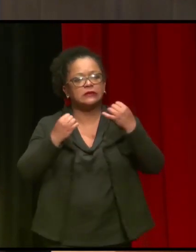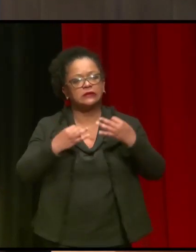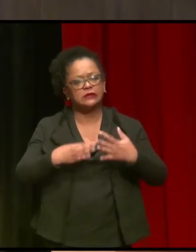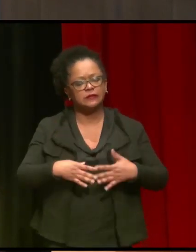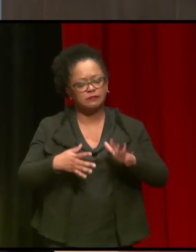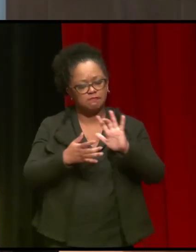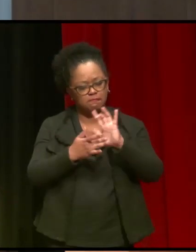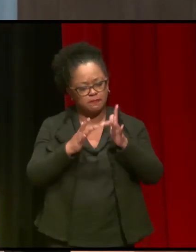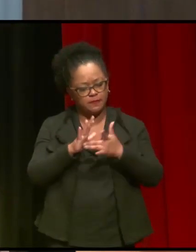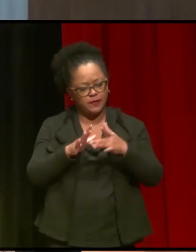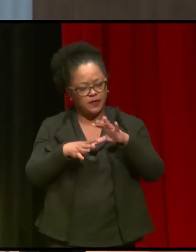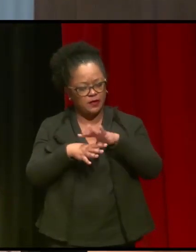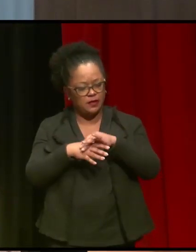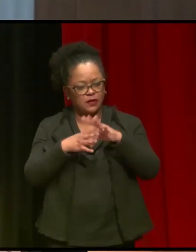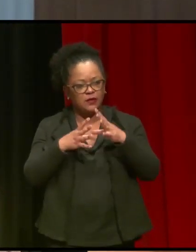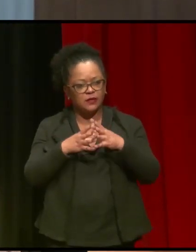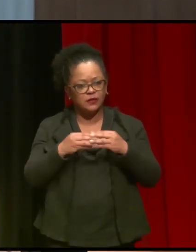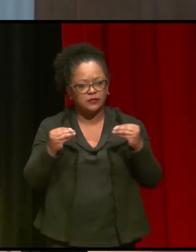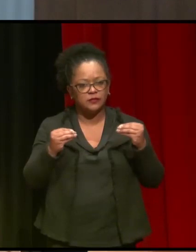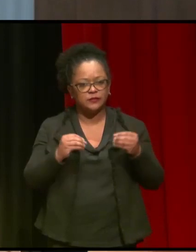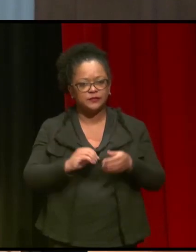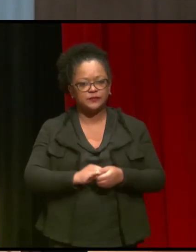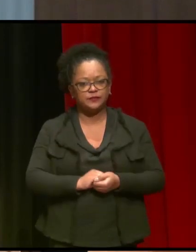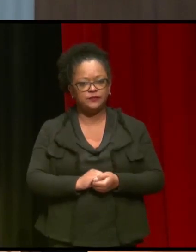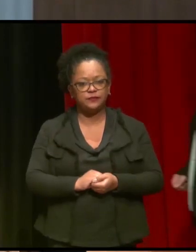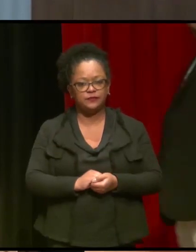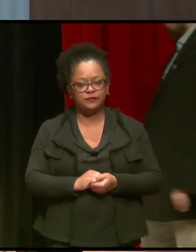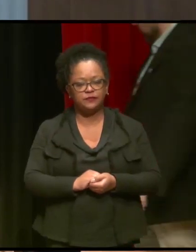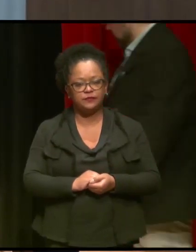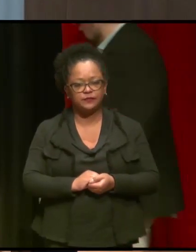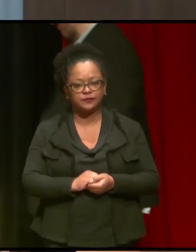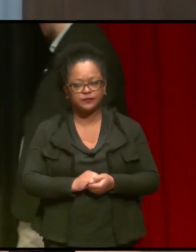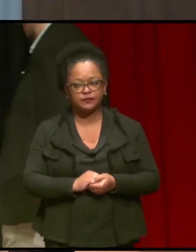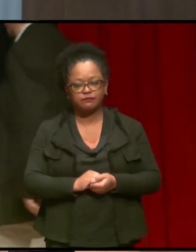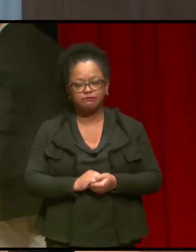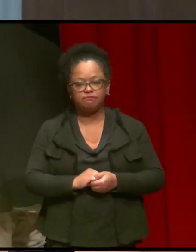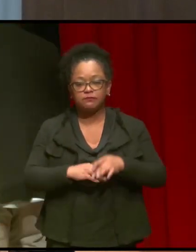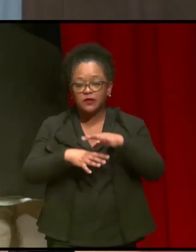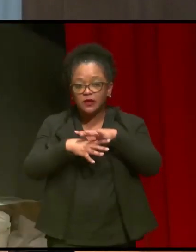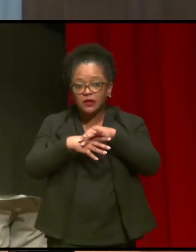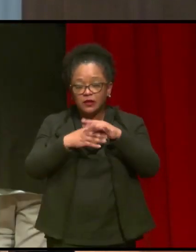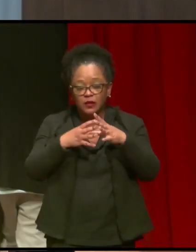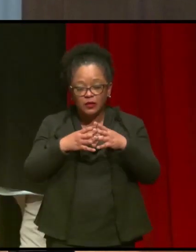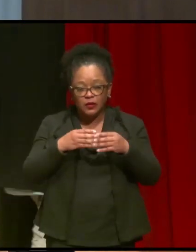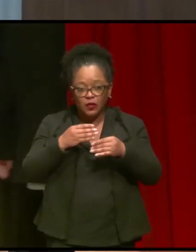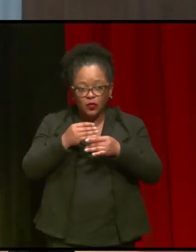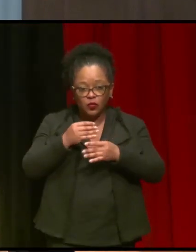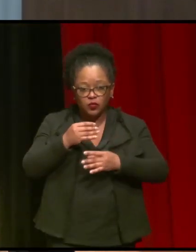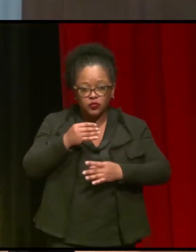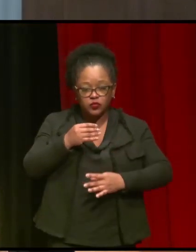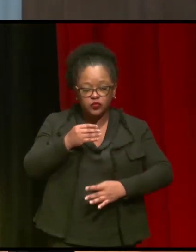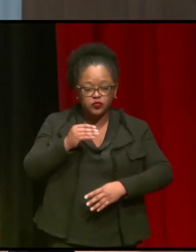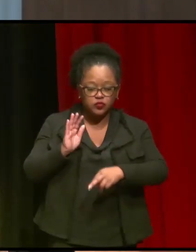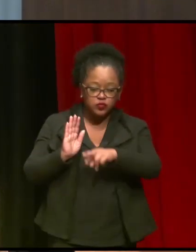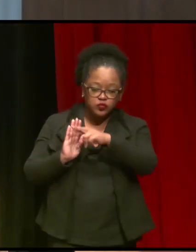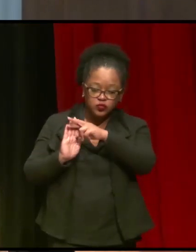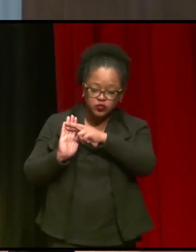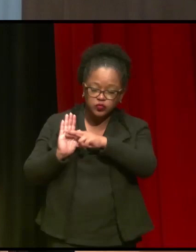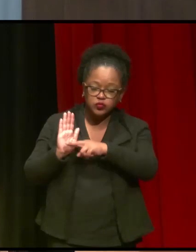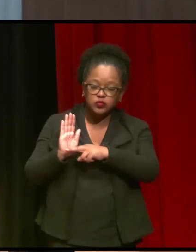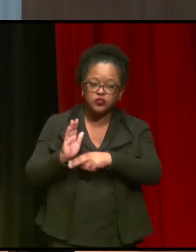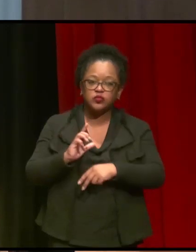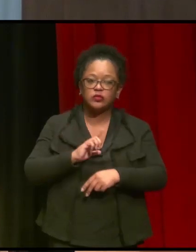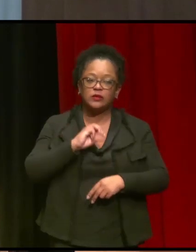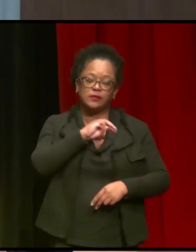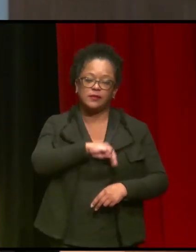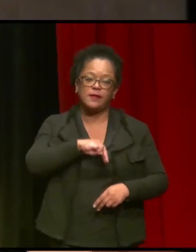curava, e vocês vão ver que tem uma lista de enfermidades. Então, Mateus está descrevendo para o